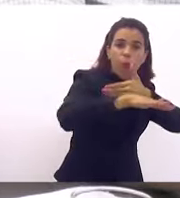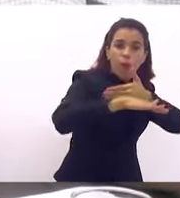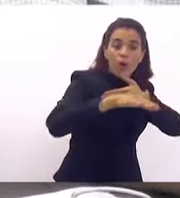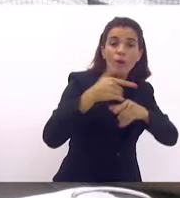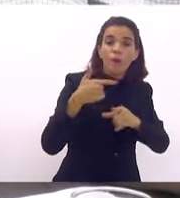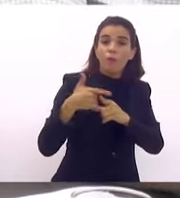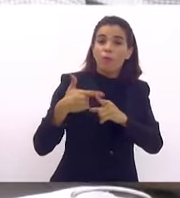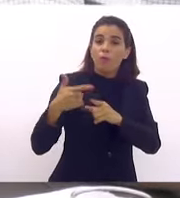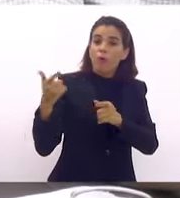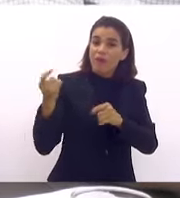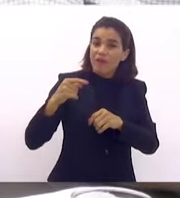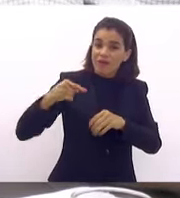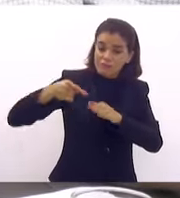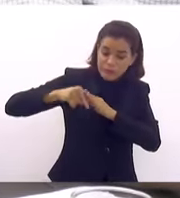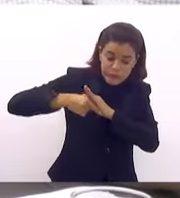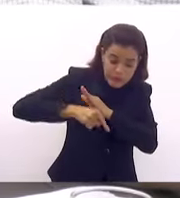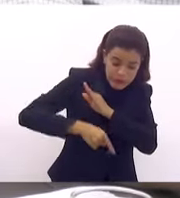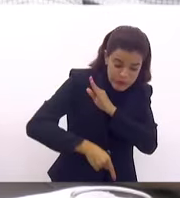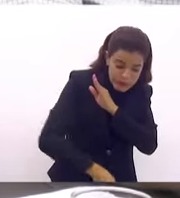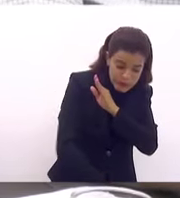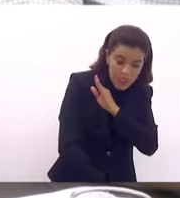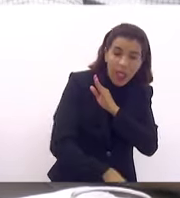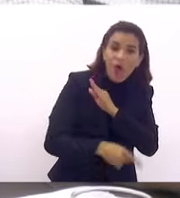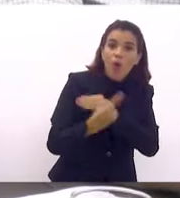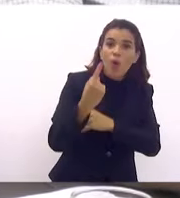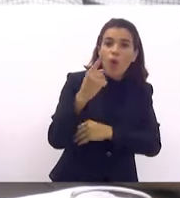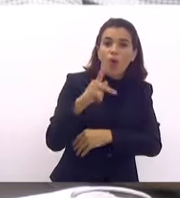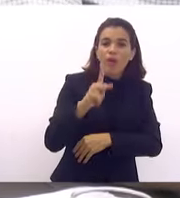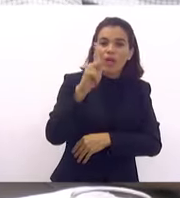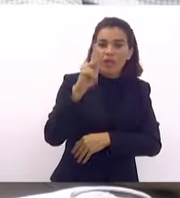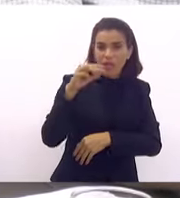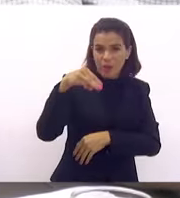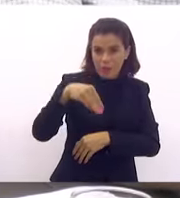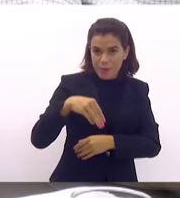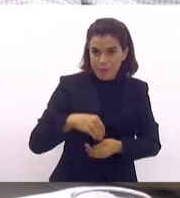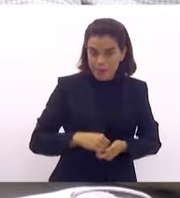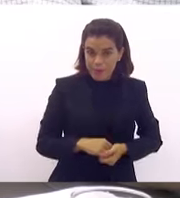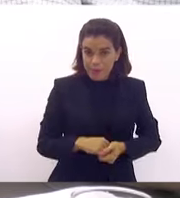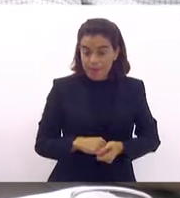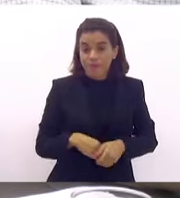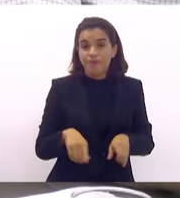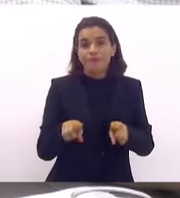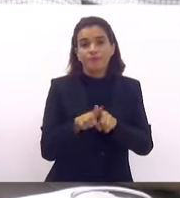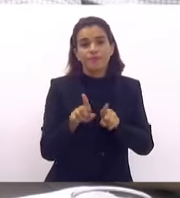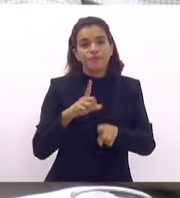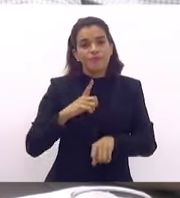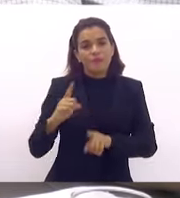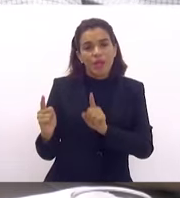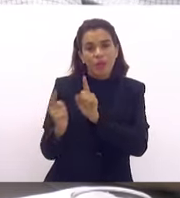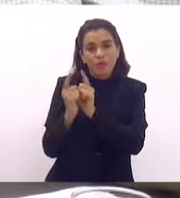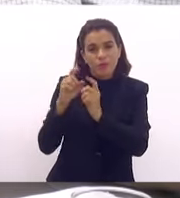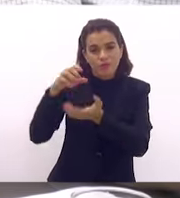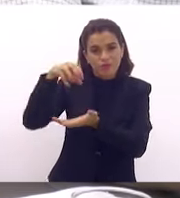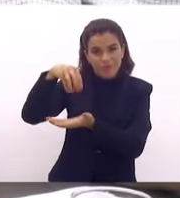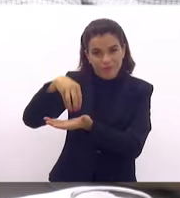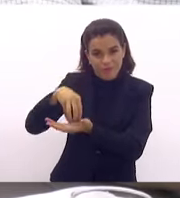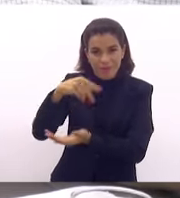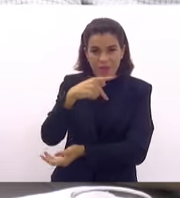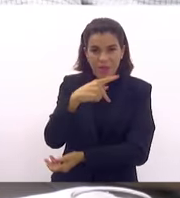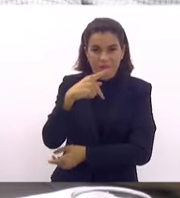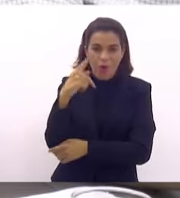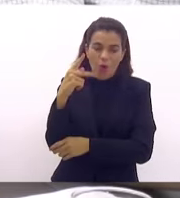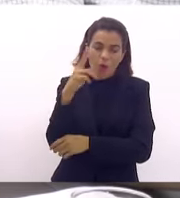quase a 1 quilômetro e segura a encosta. Outra coisa, há um departamento na PUC aqui do